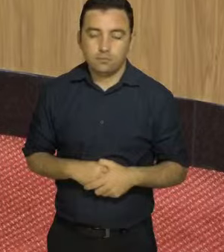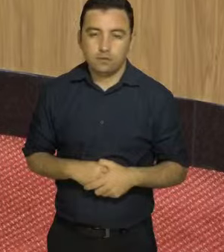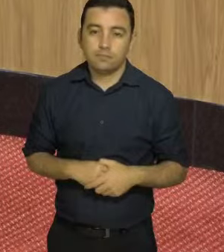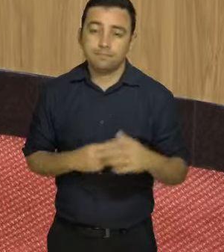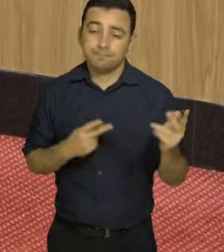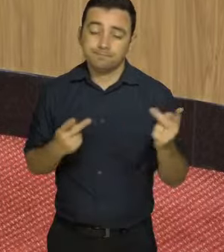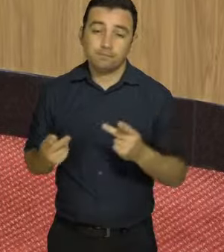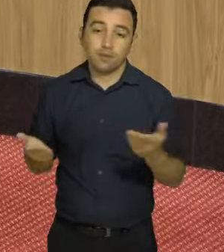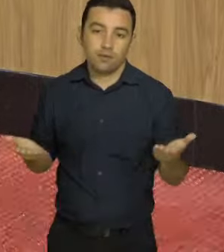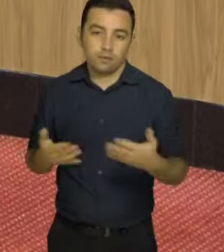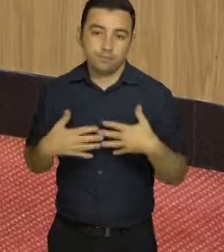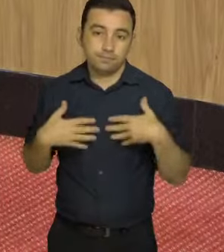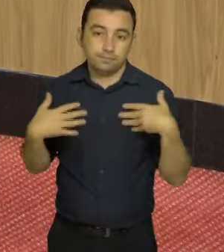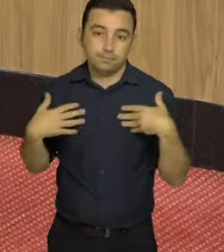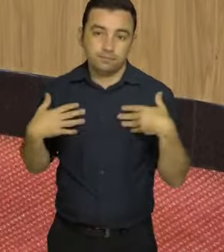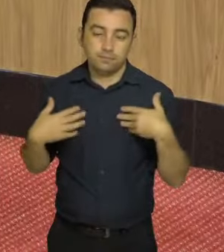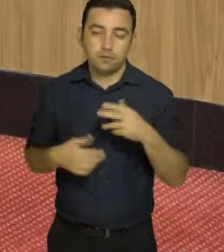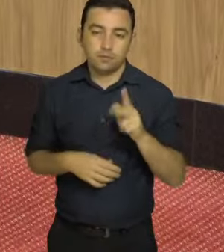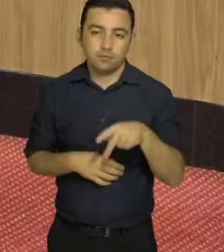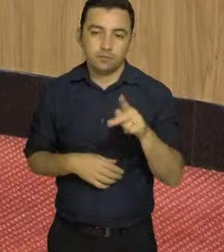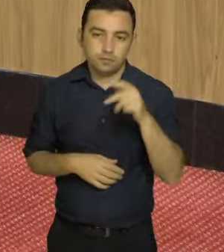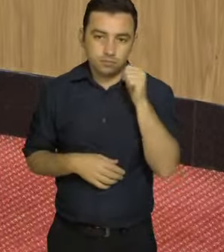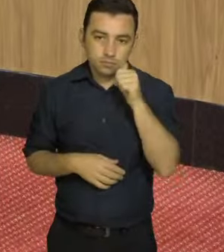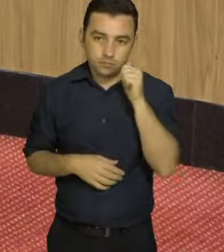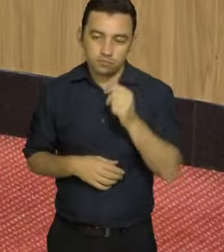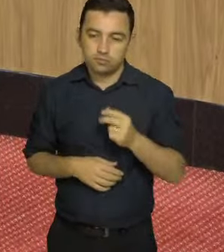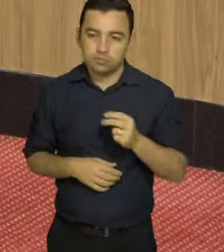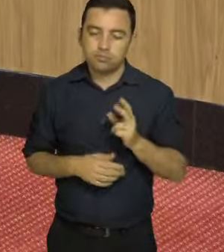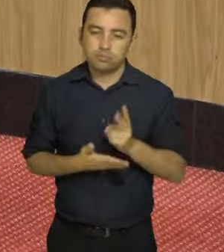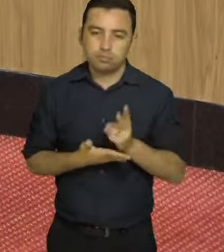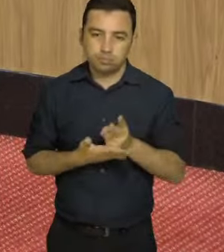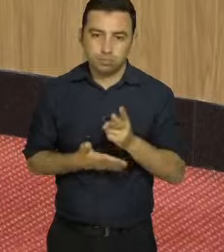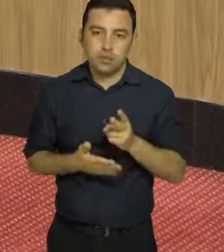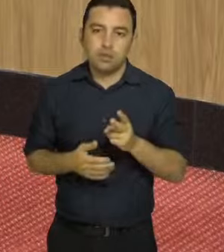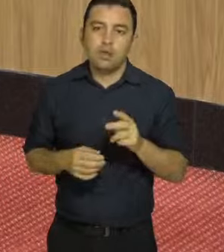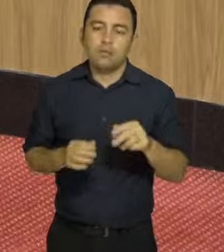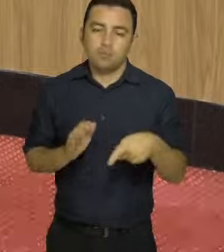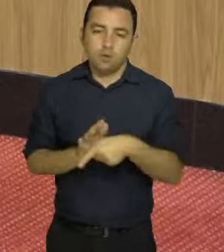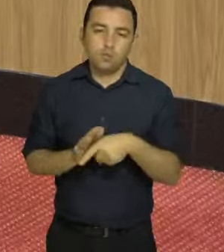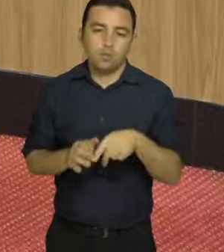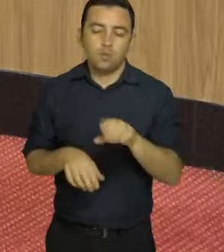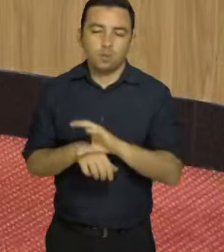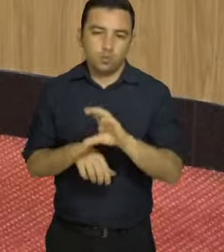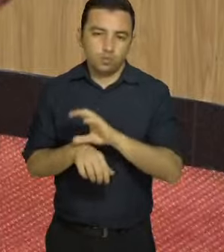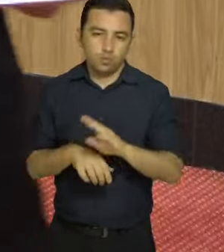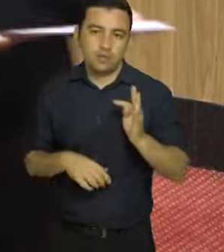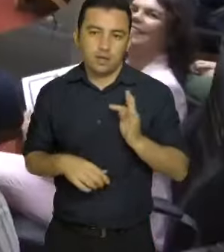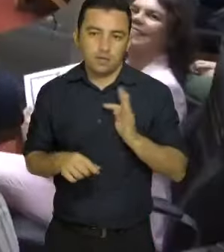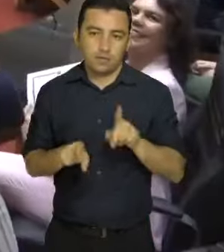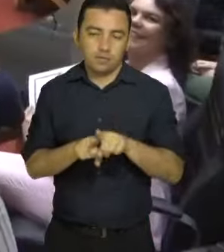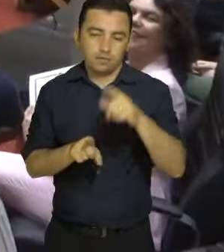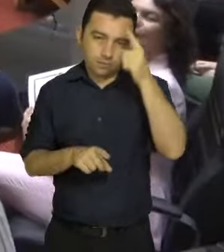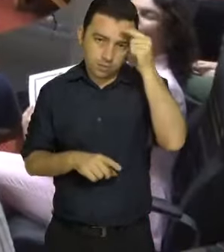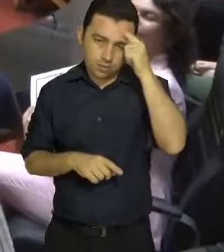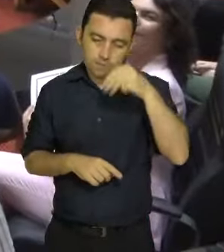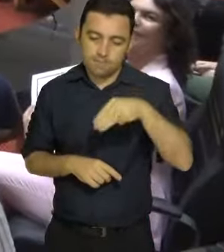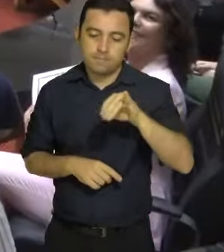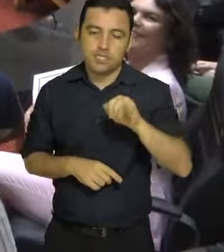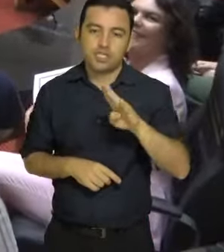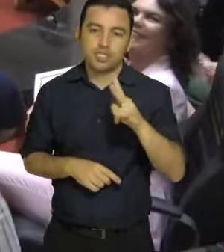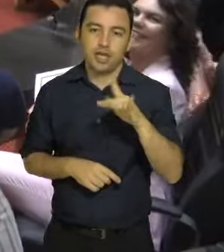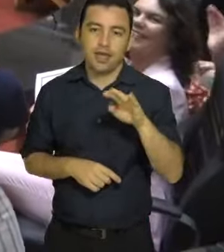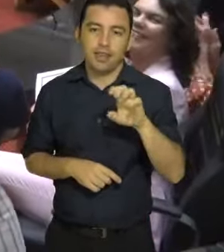Convidamos para receber a homenagem à professora efetiva dos cursos técnicos e superiores do IFSC, doutora Michele Alda Rosso